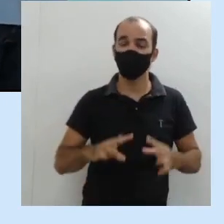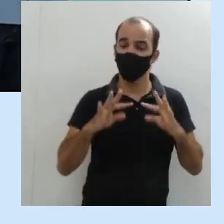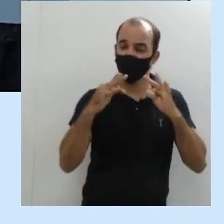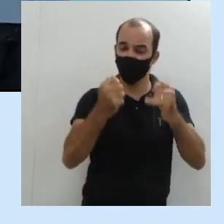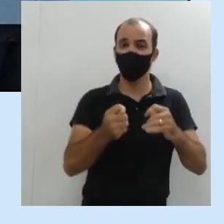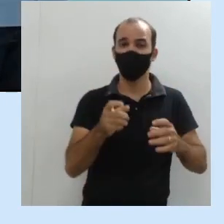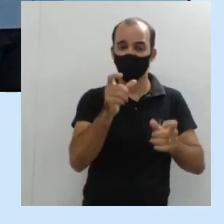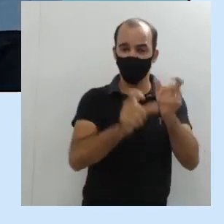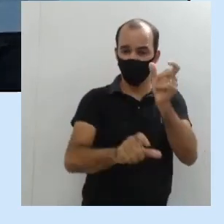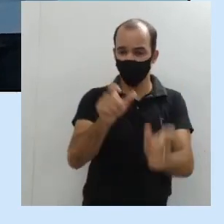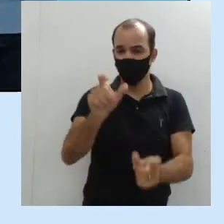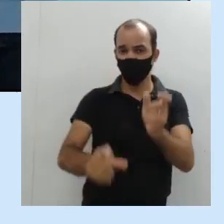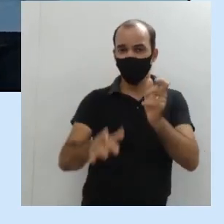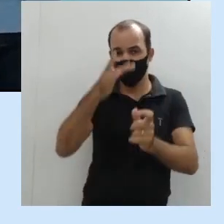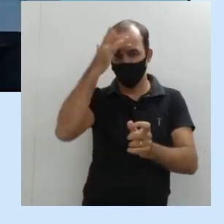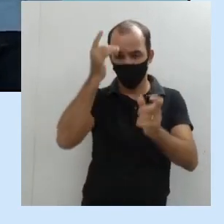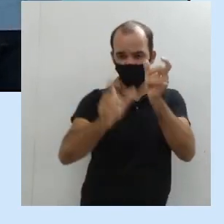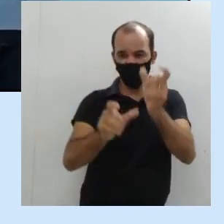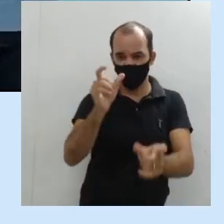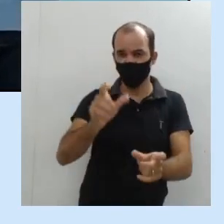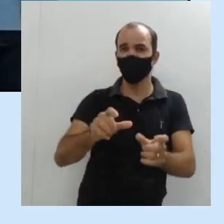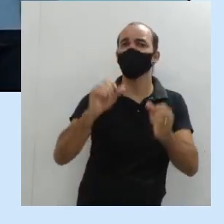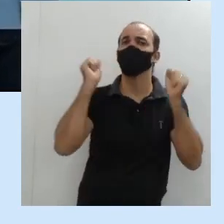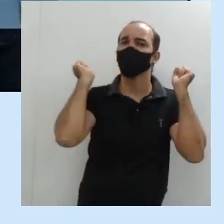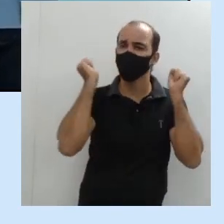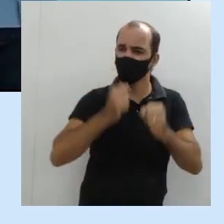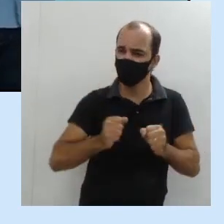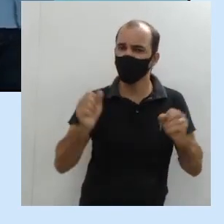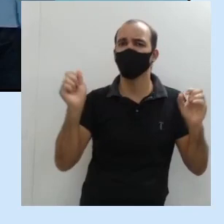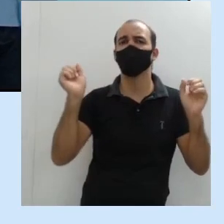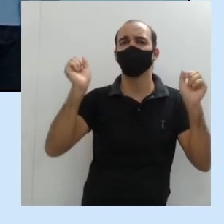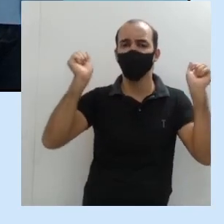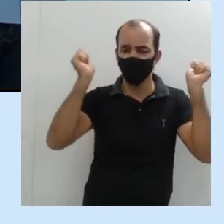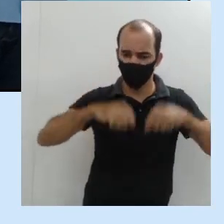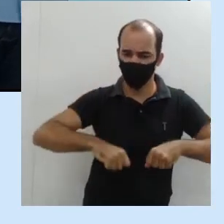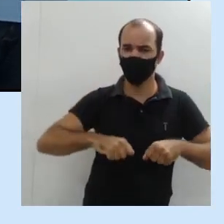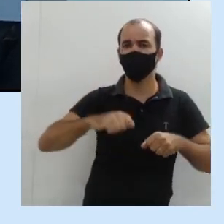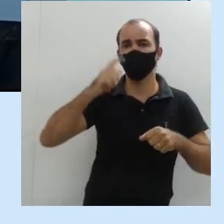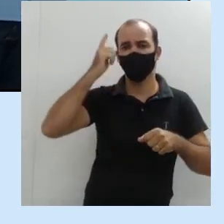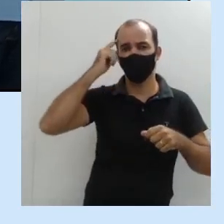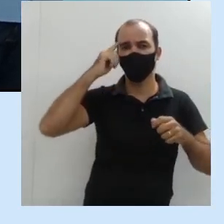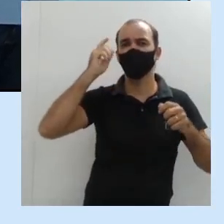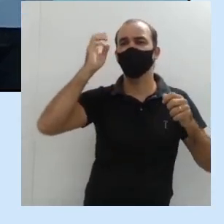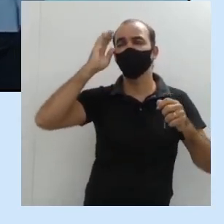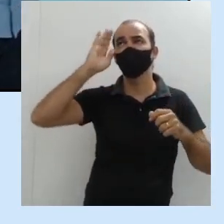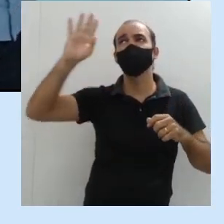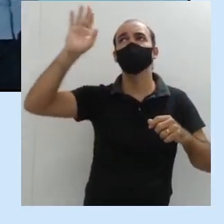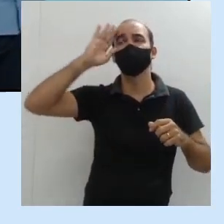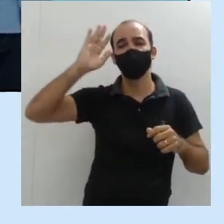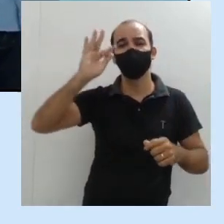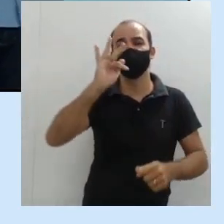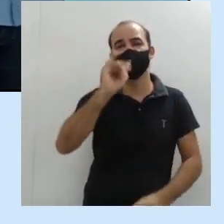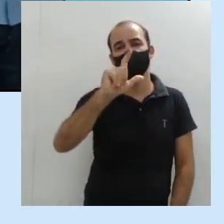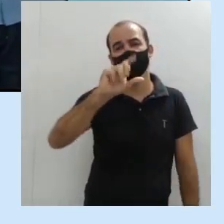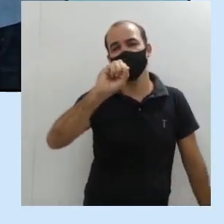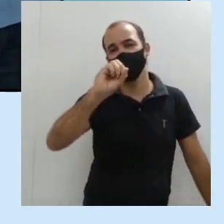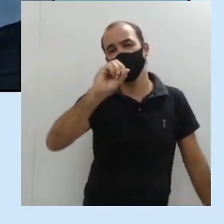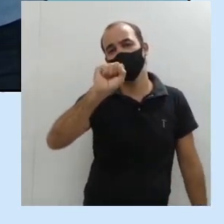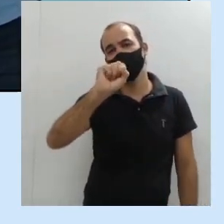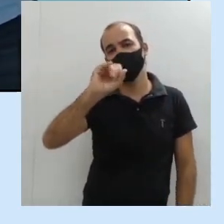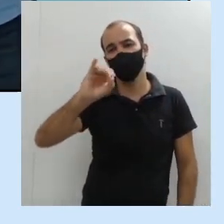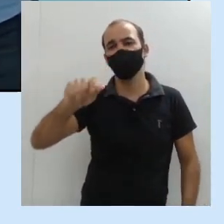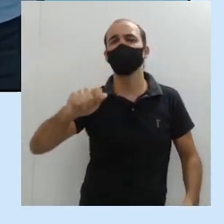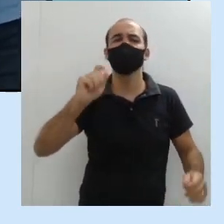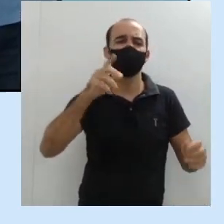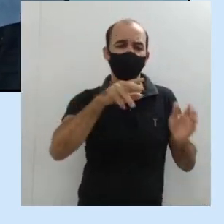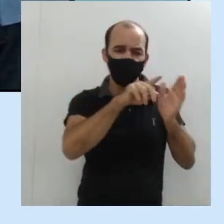somos objeto, né, desse estudo filosófico, porque todos nós queremos a verdade, a